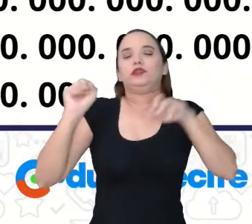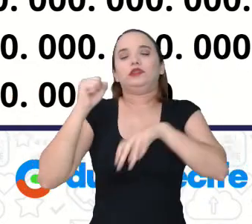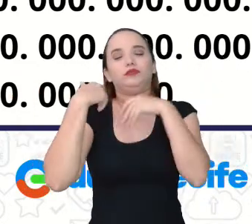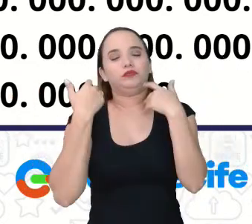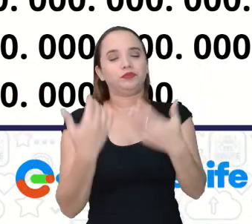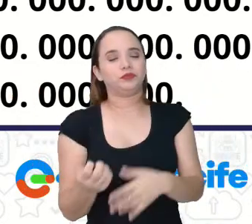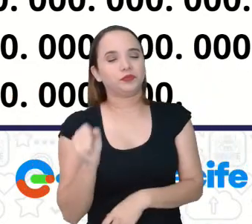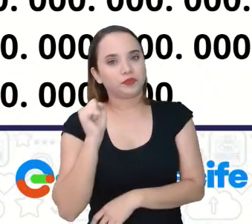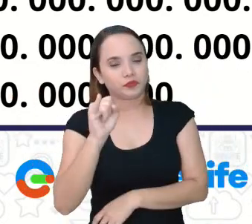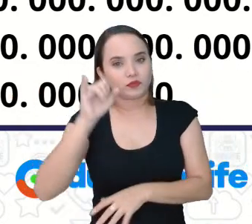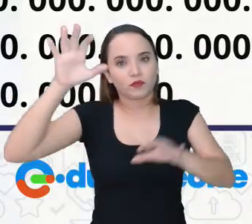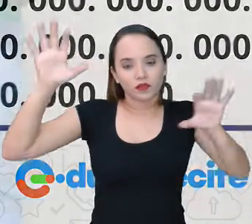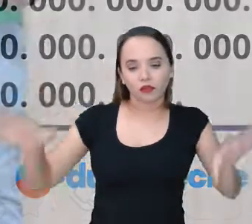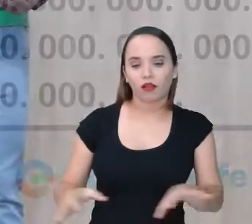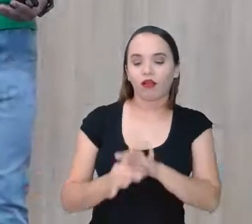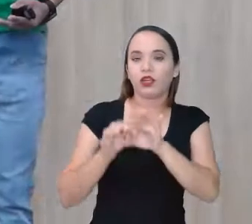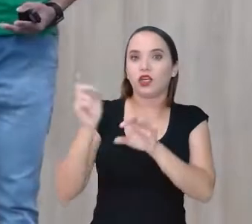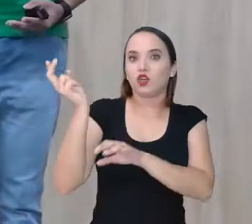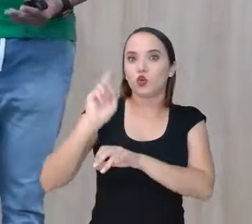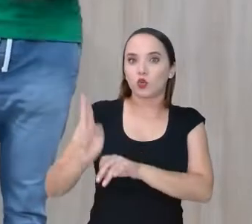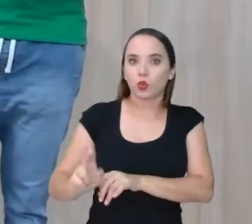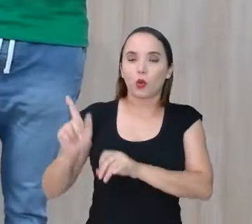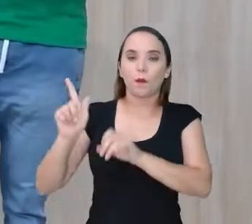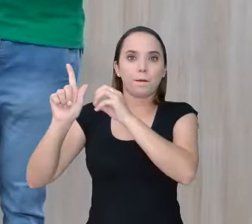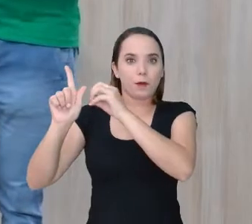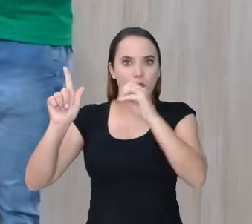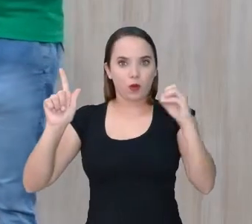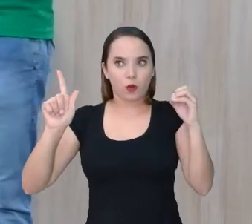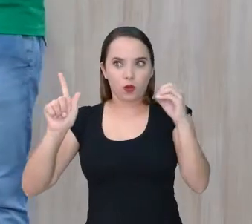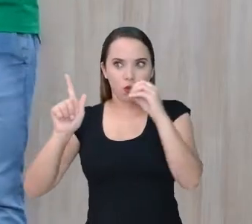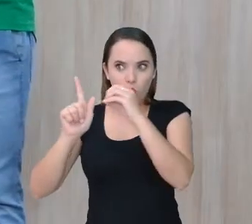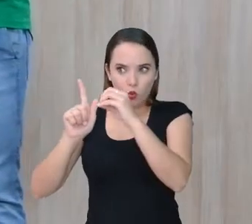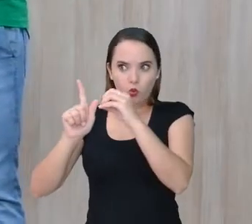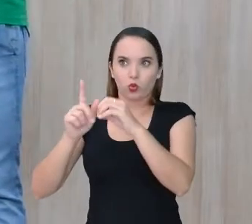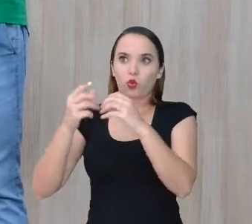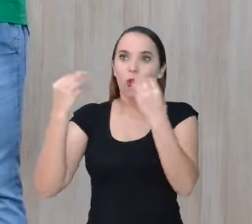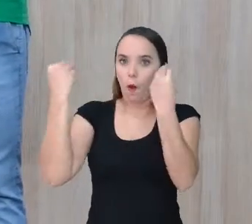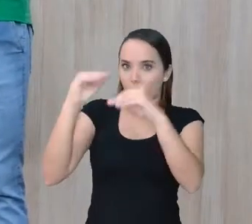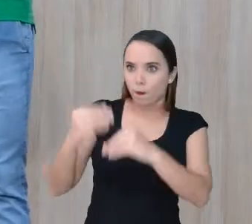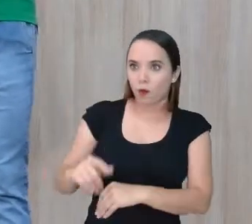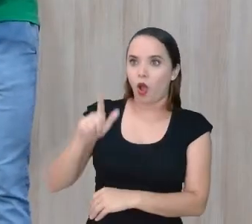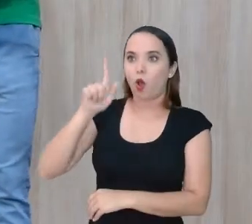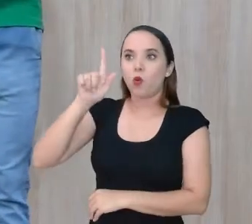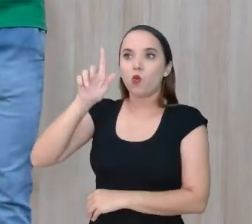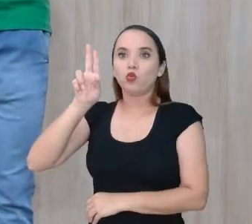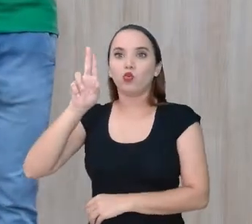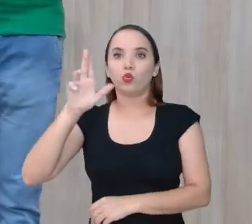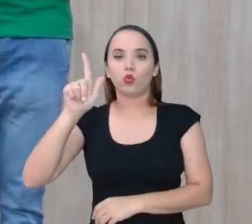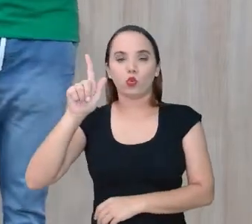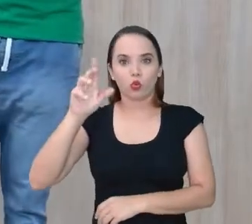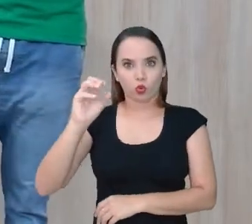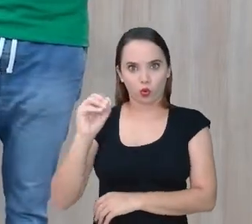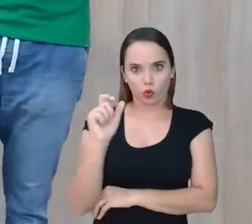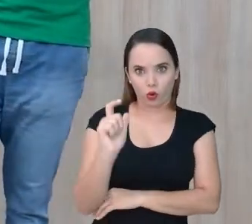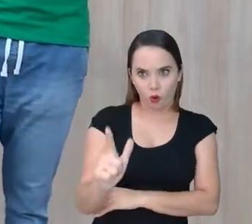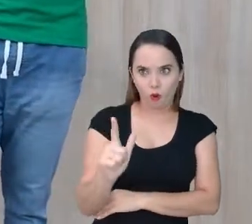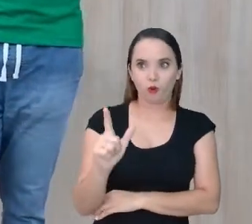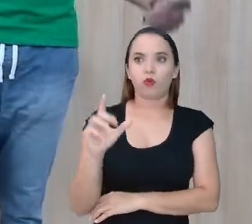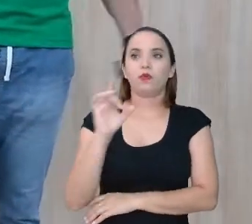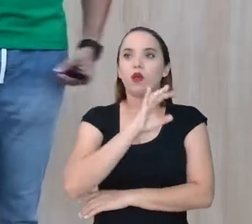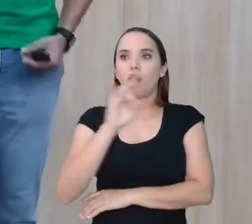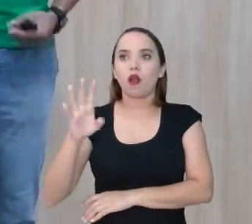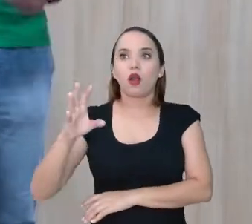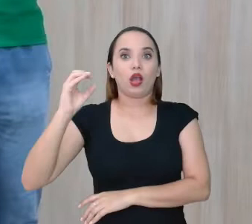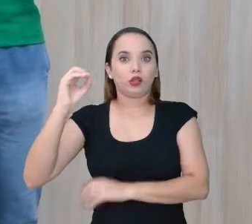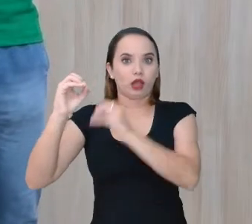associa o nome Google, certo, a esse número aí, Google, certo, e para cada O do nome